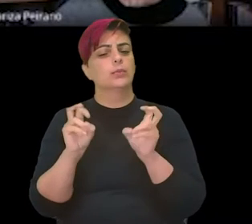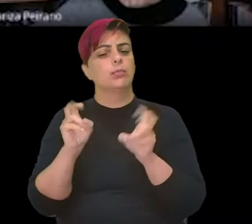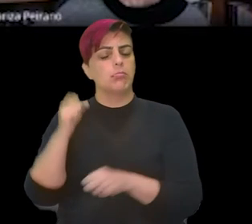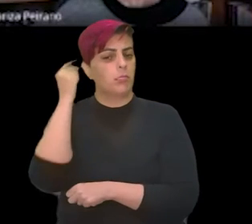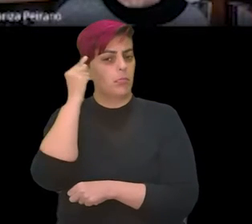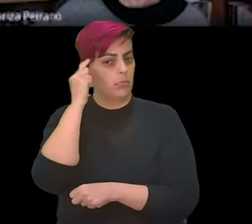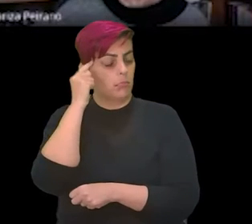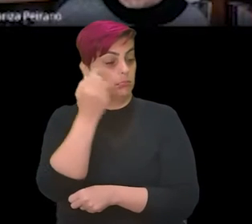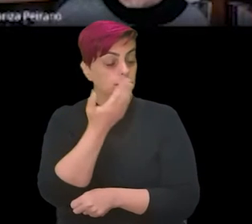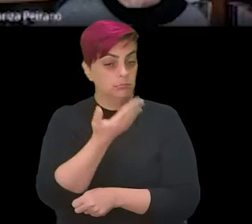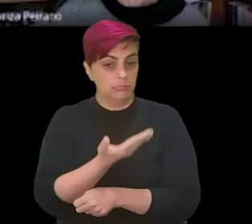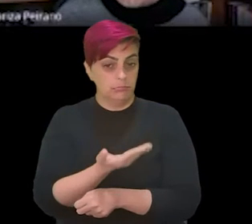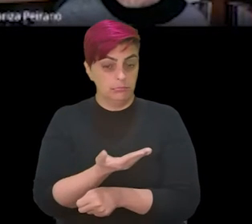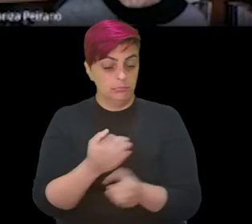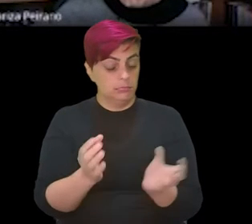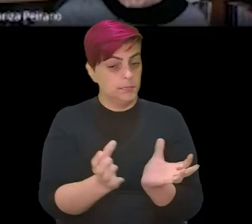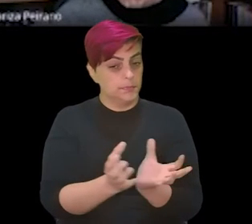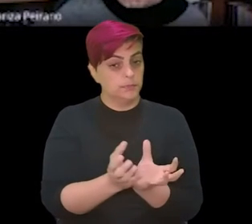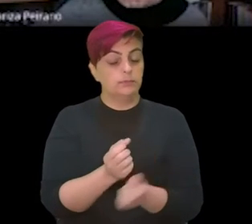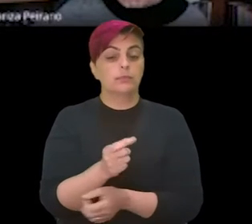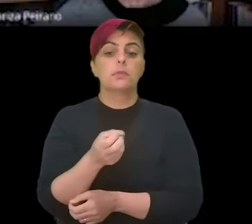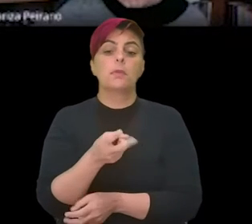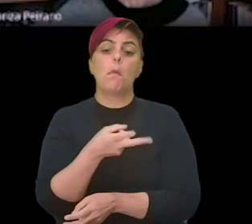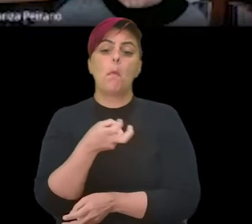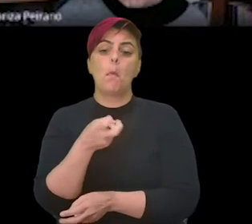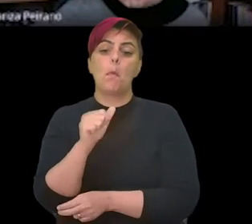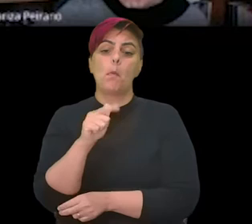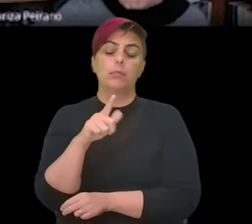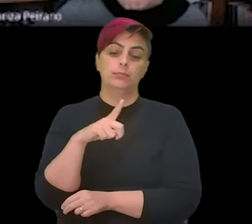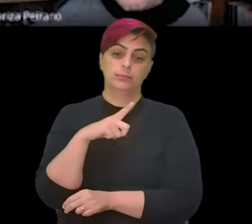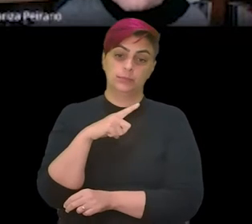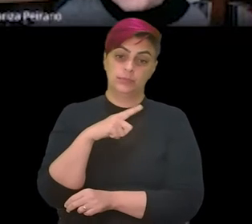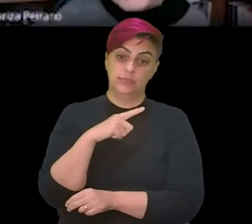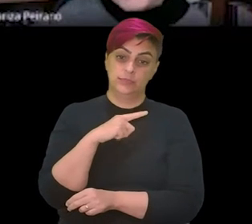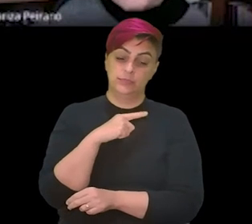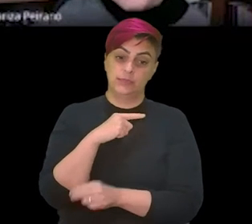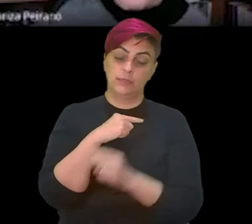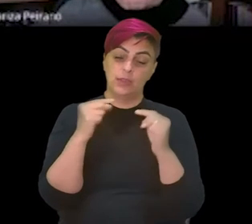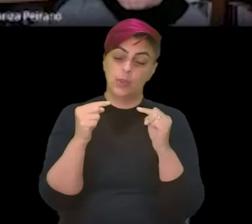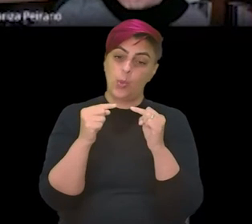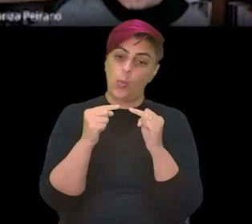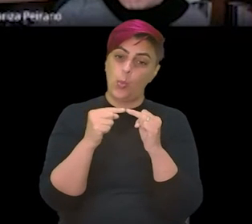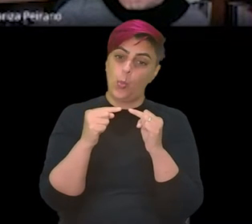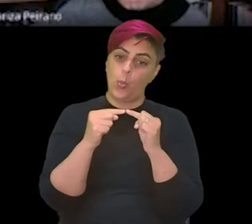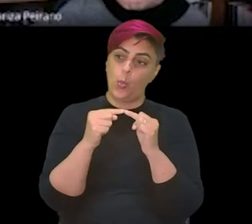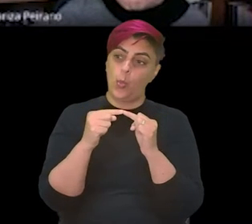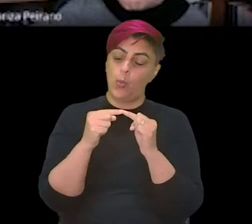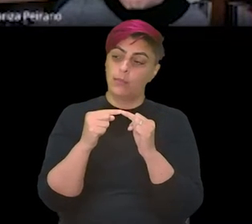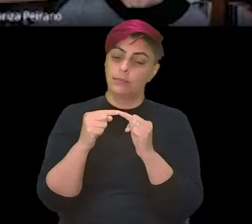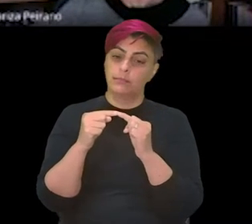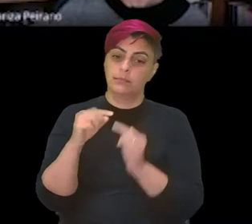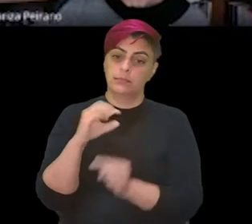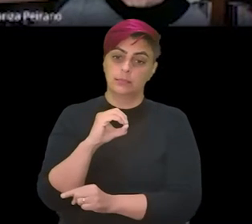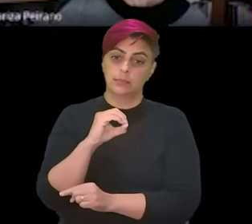mentalidade, ele percebia que tinham equivalentes no mundo ocidental. E ele dá o